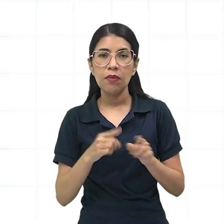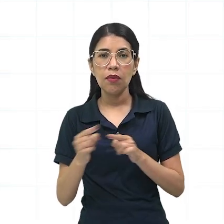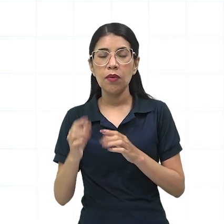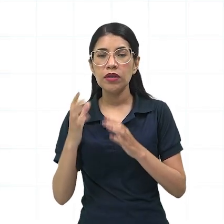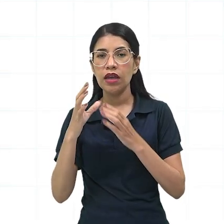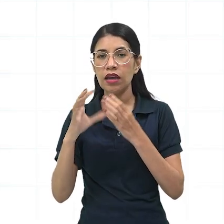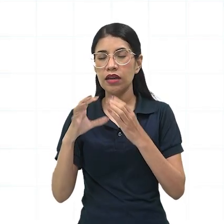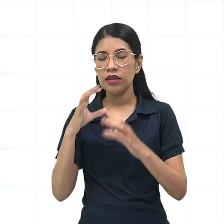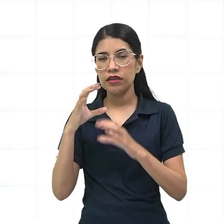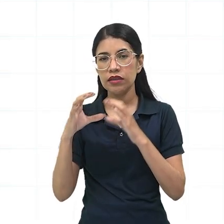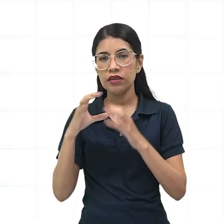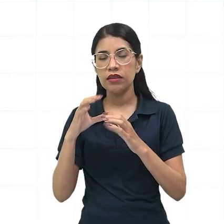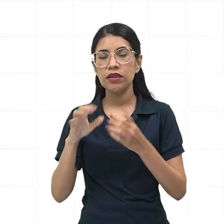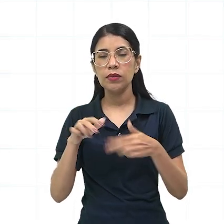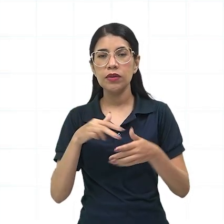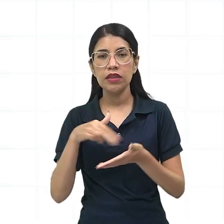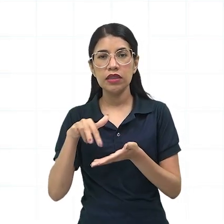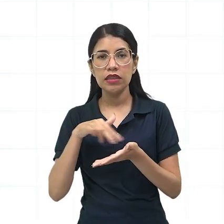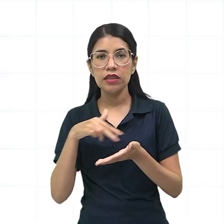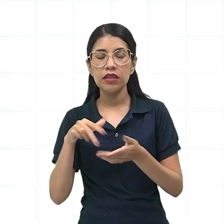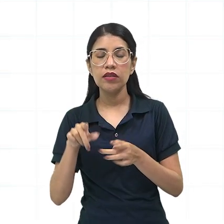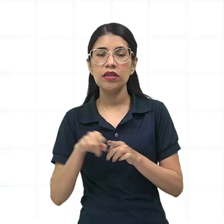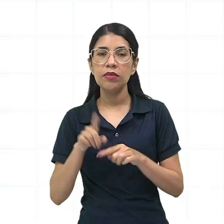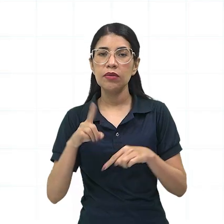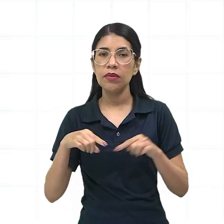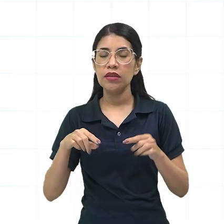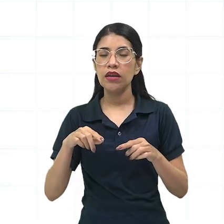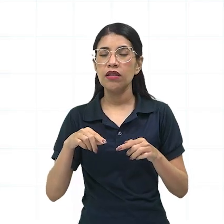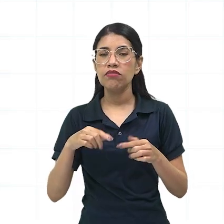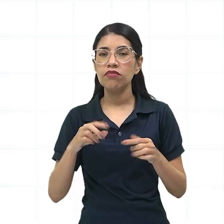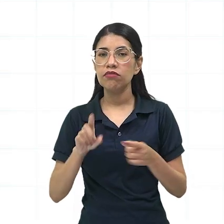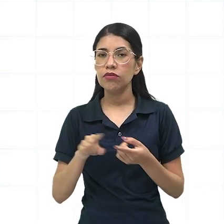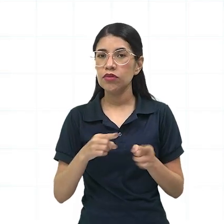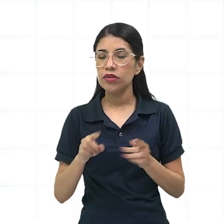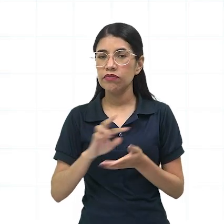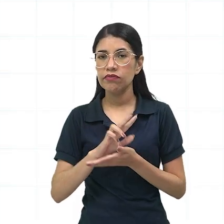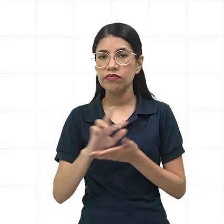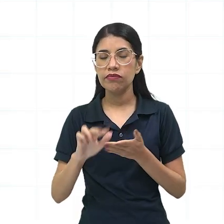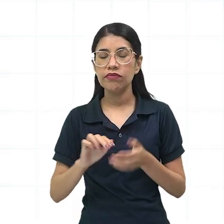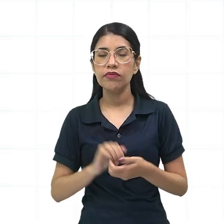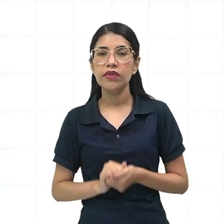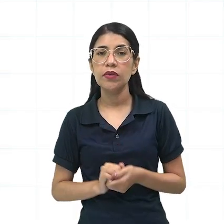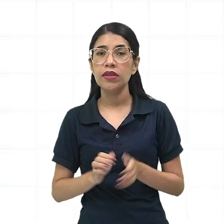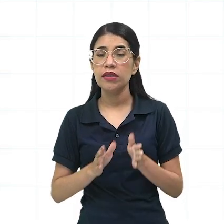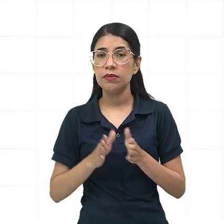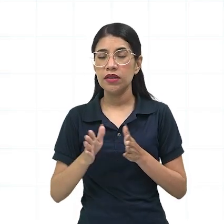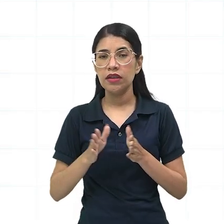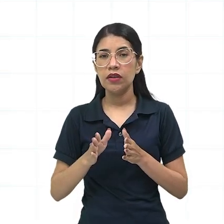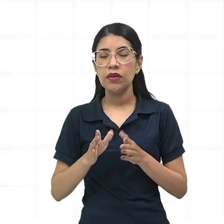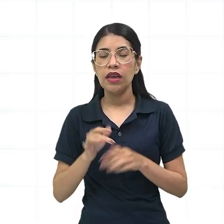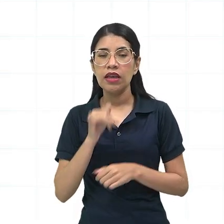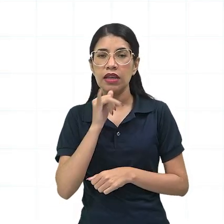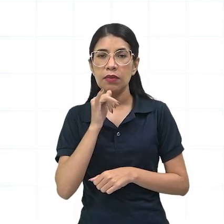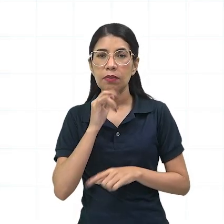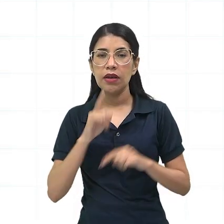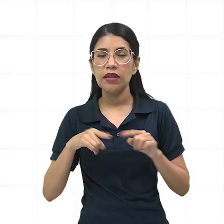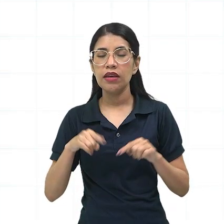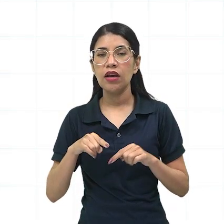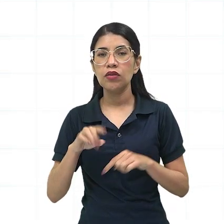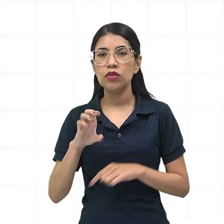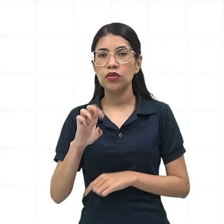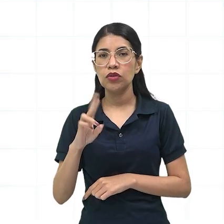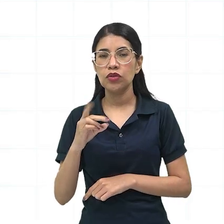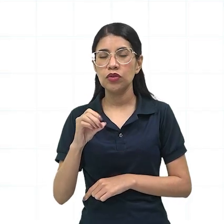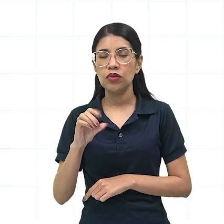cantando, dançando, tocando instrumentos. Nesse primeiro momento, instrumentos como